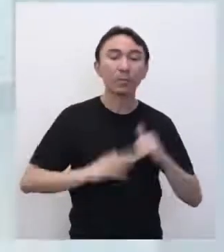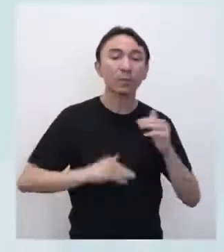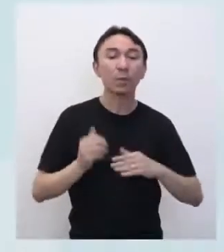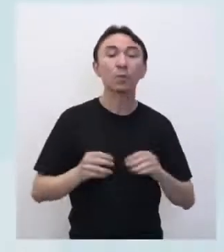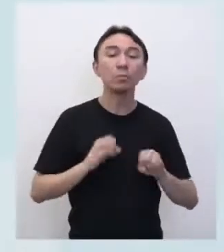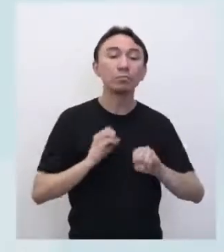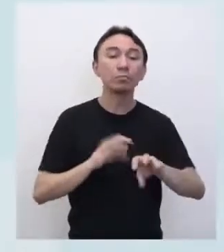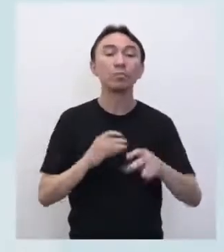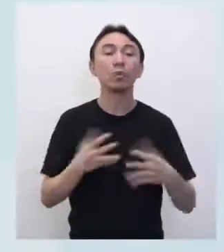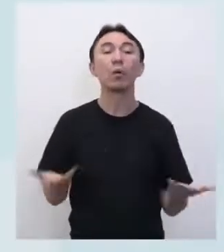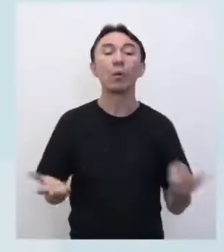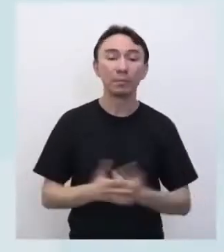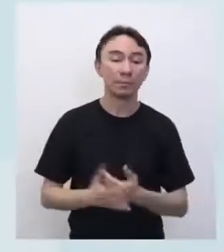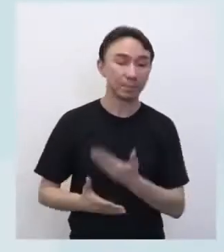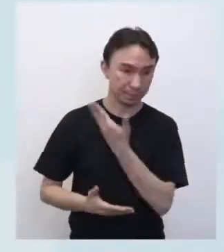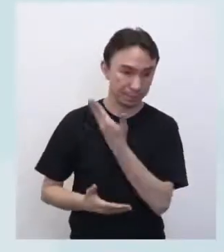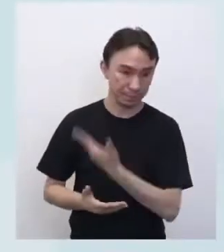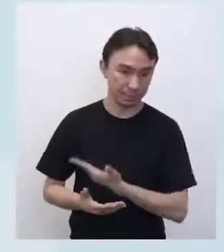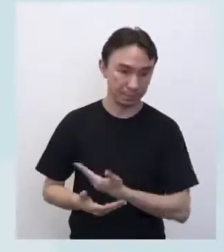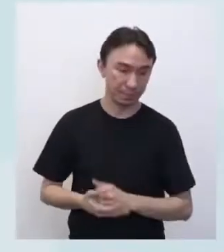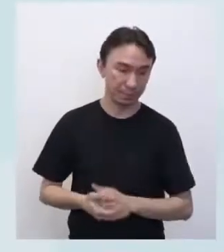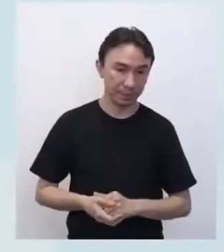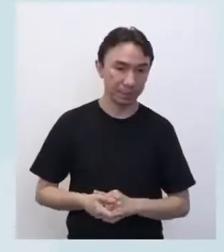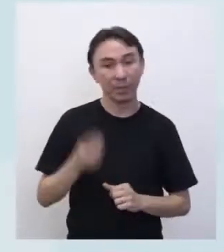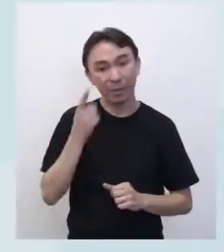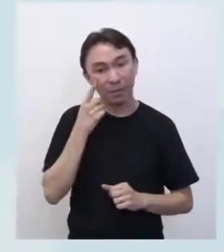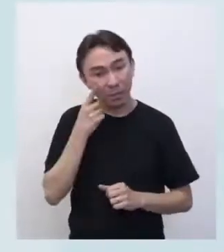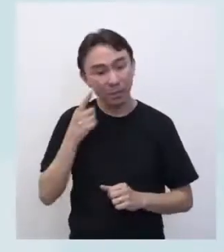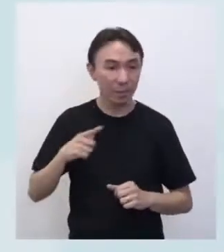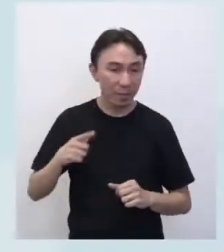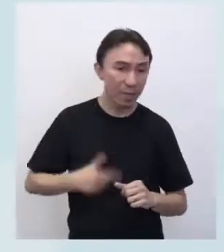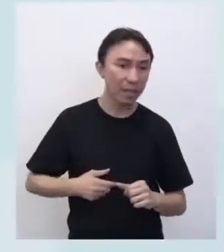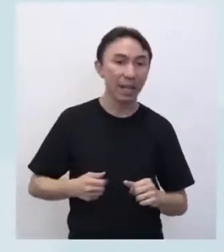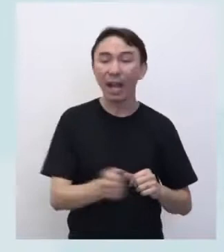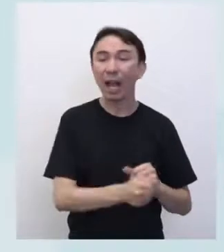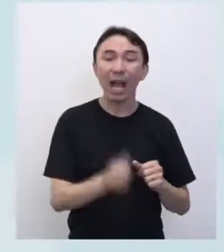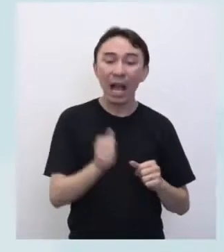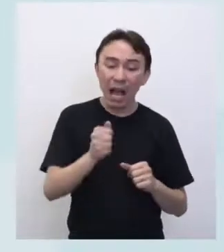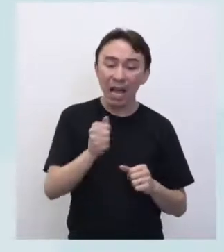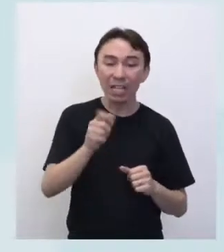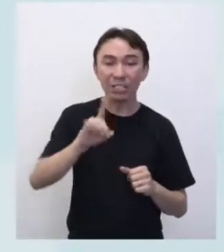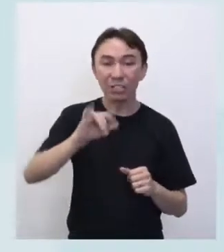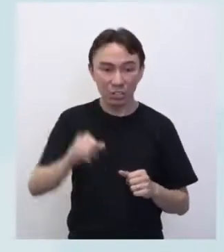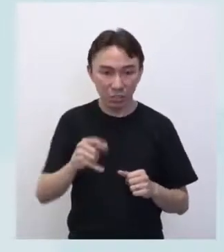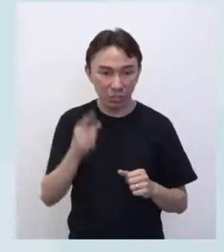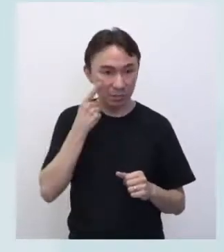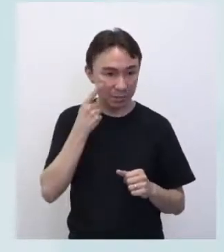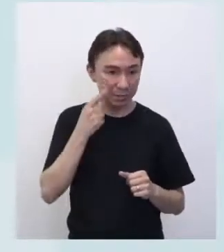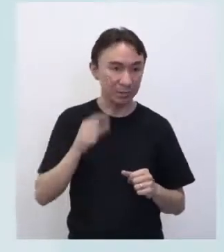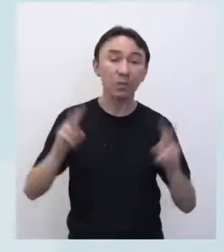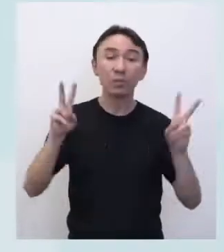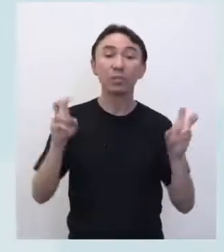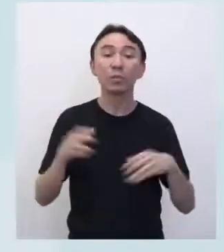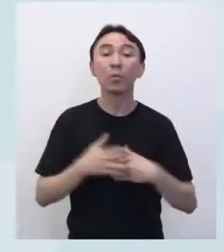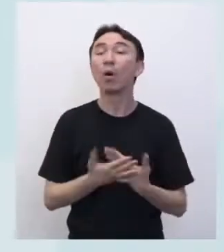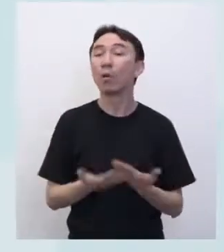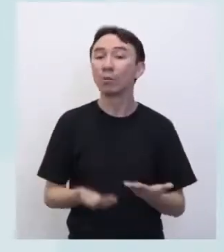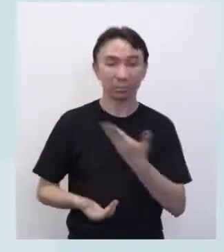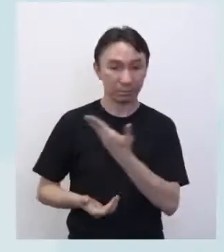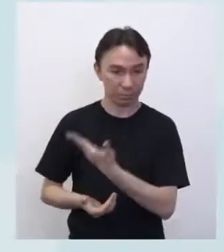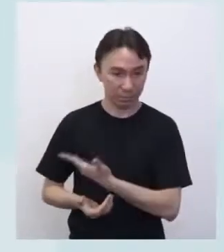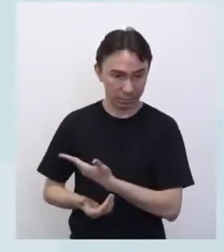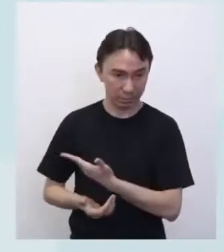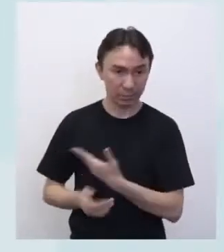Vamos! Reconhecer e usar os graus do adjetivo, revisão de segundo bimestre. Uhum. E o título da nossa aula tá dando para ver, né?